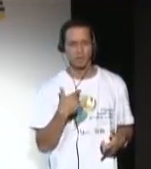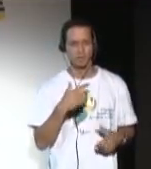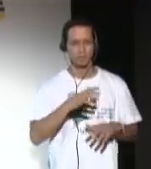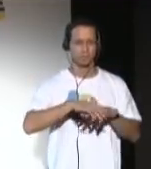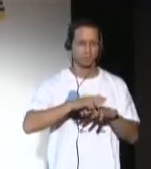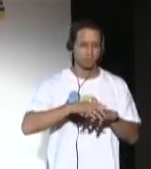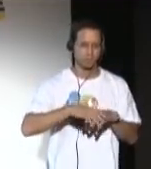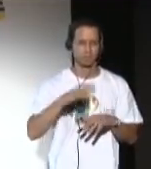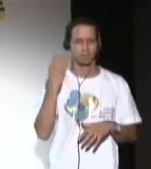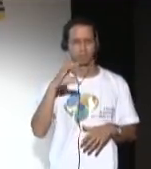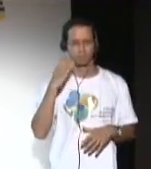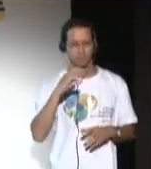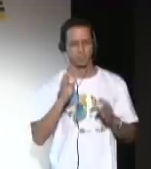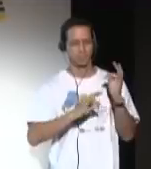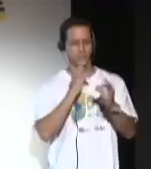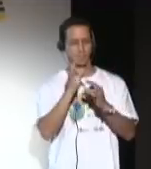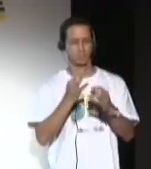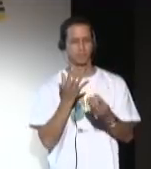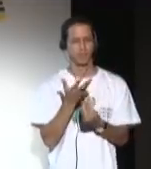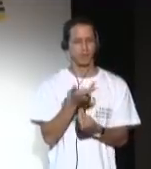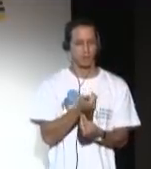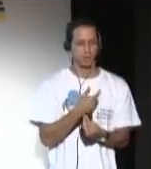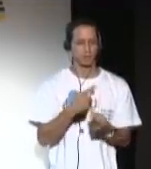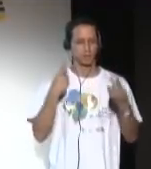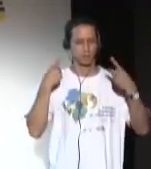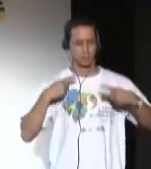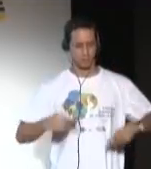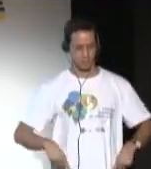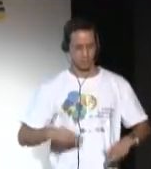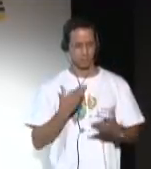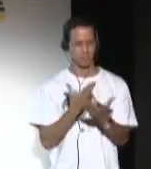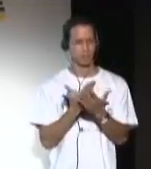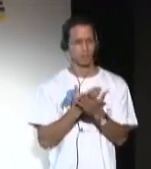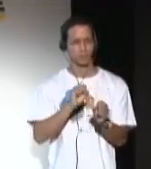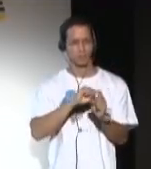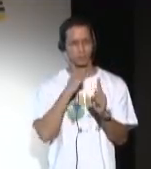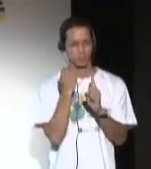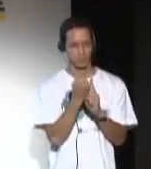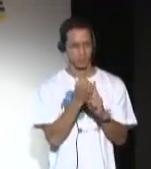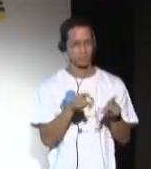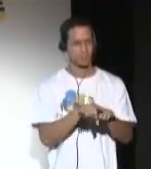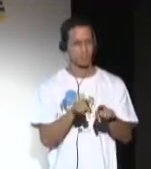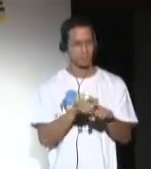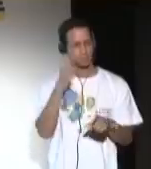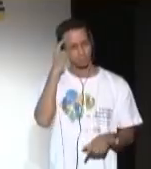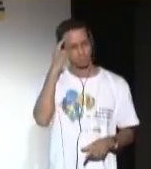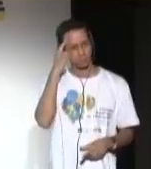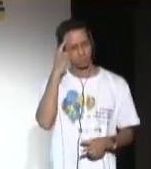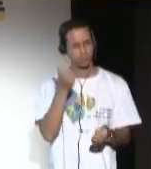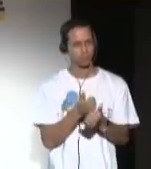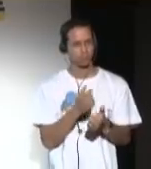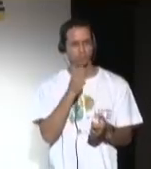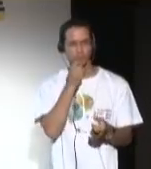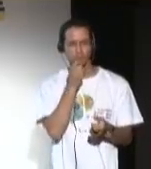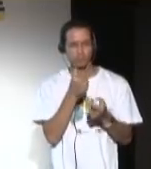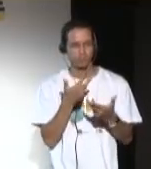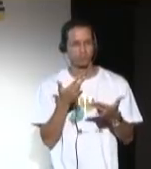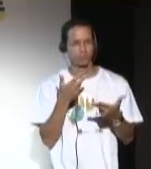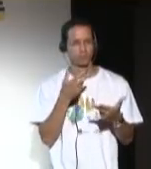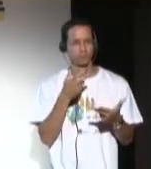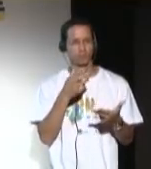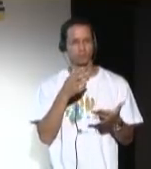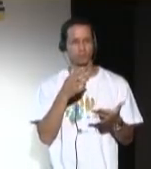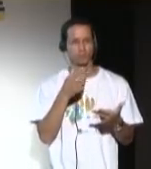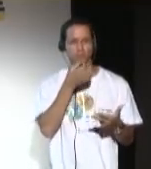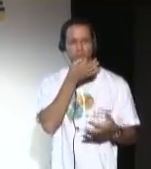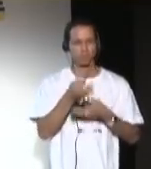ciência, tecnologia, artes humanas, estudos sociais, mas também o pensamento crítico. A empatia, a